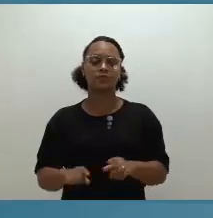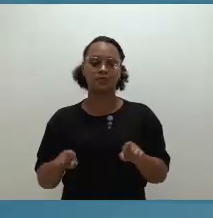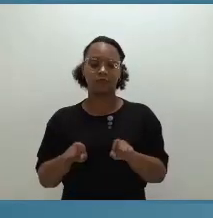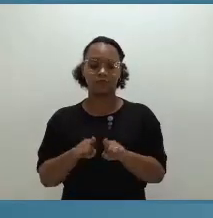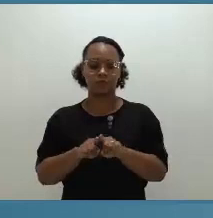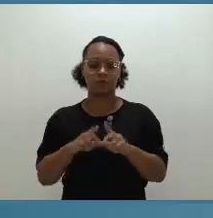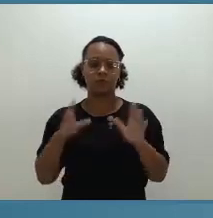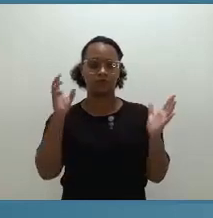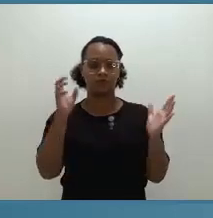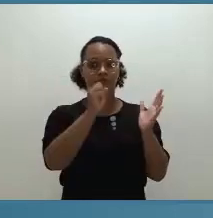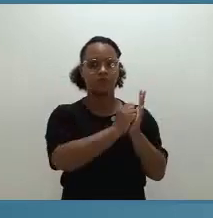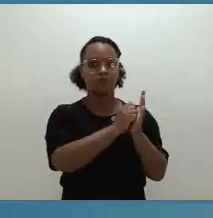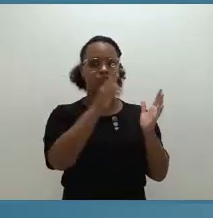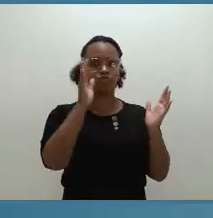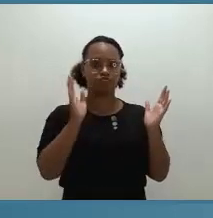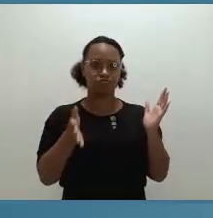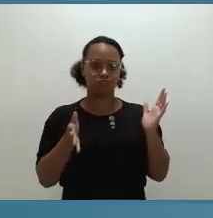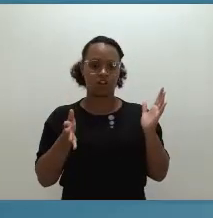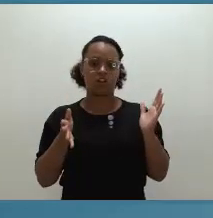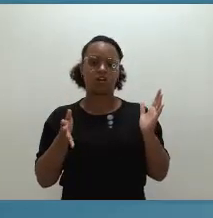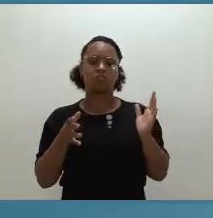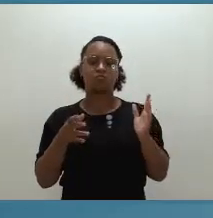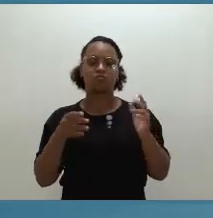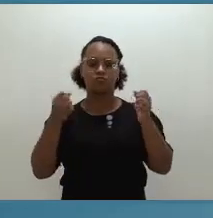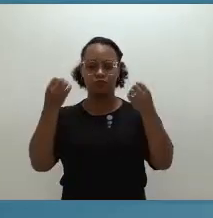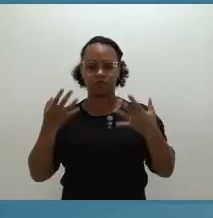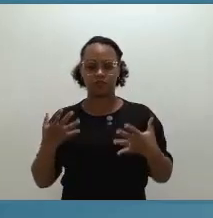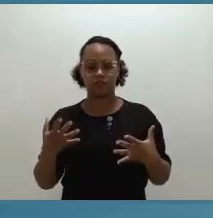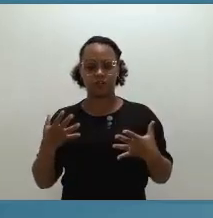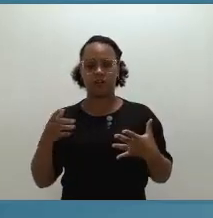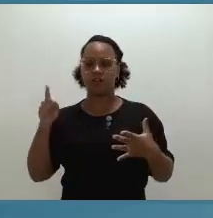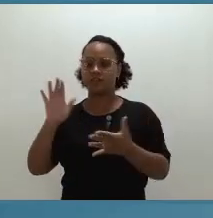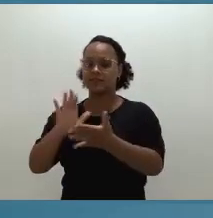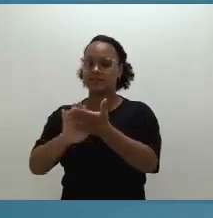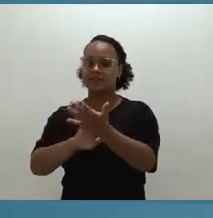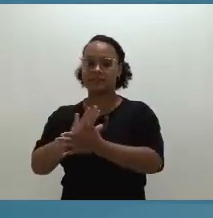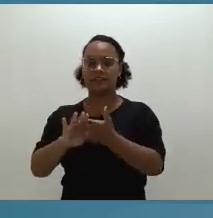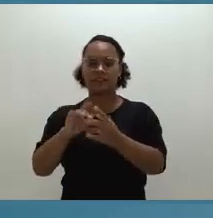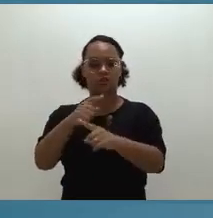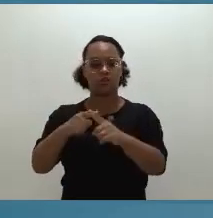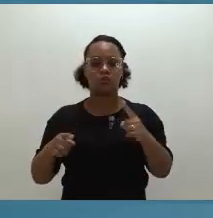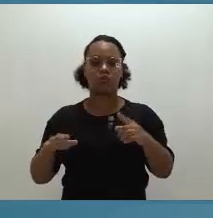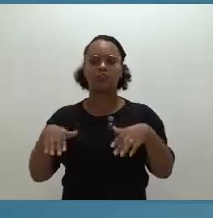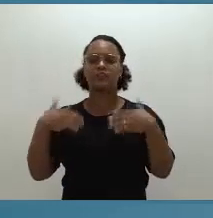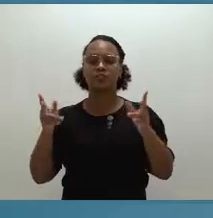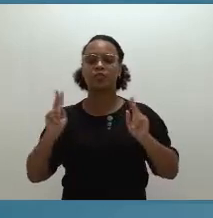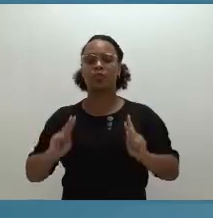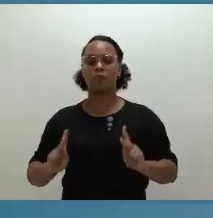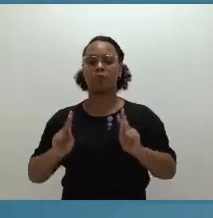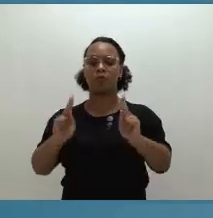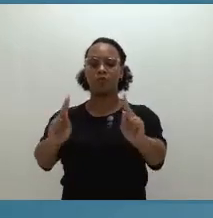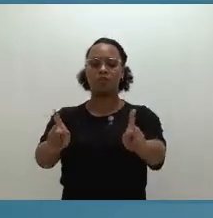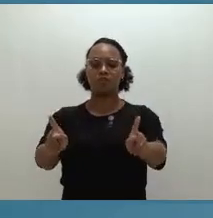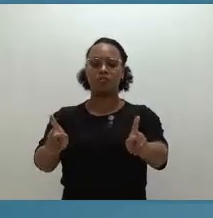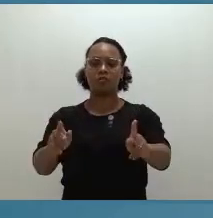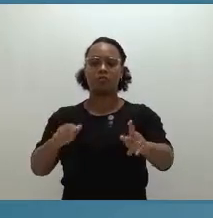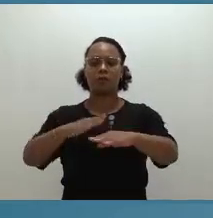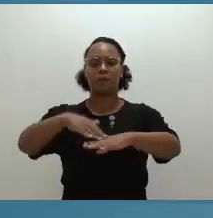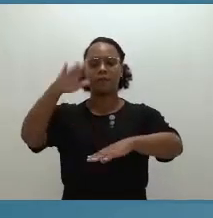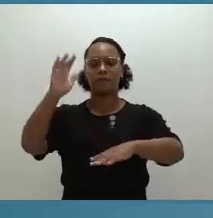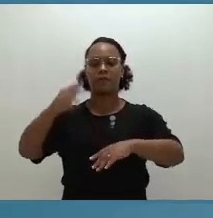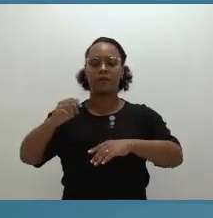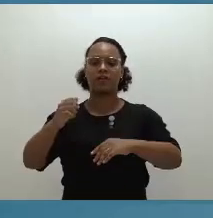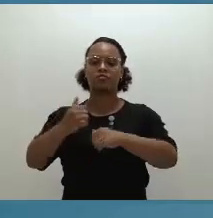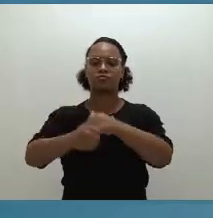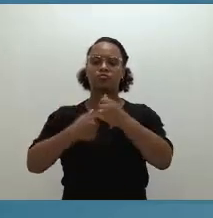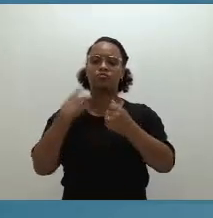esclarecido. Não havendo manifestação em contrário, fica prorrogado por mais 2 anos a validade do